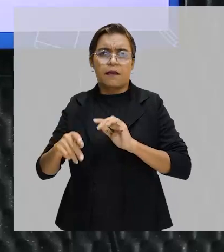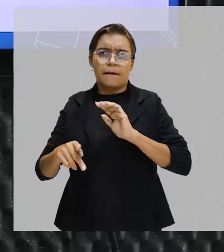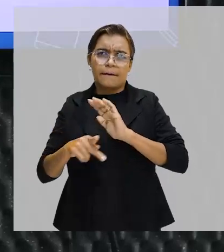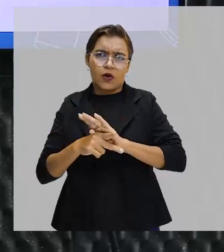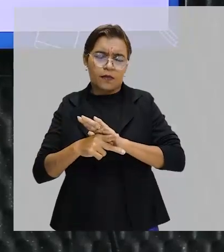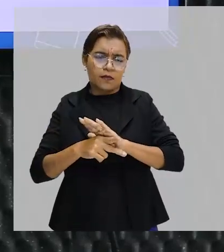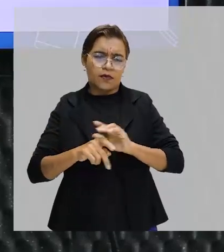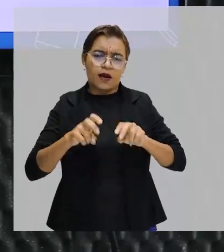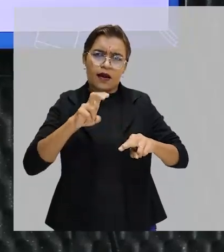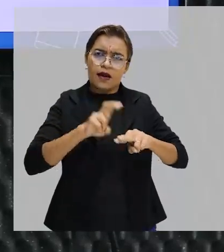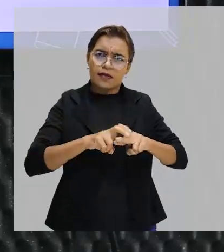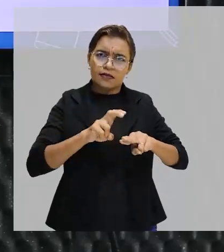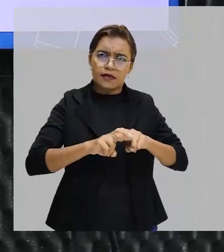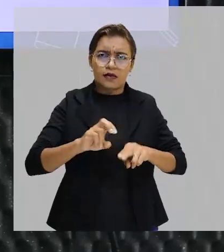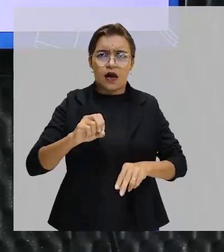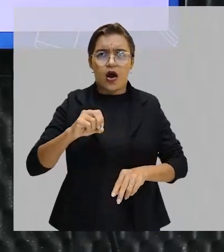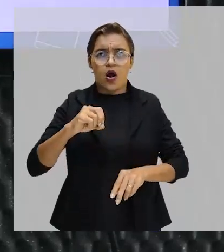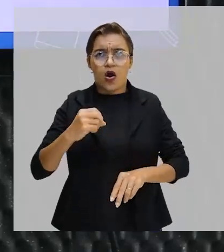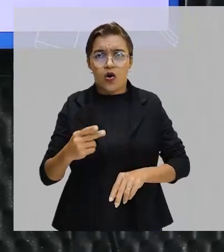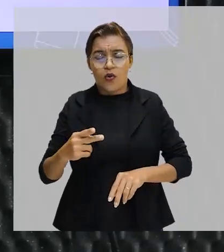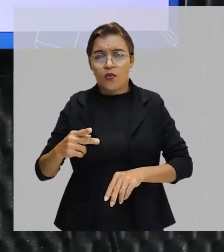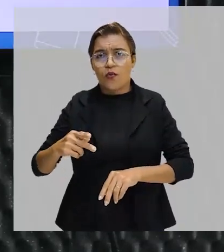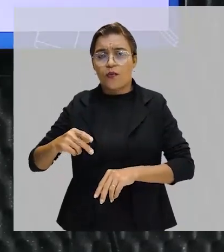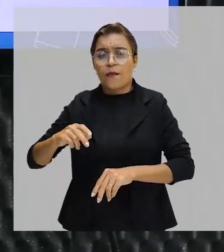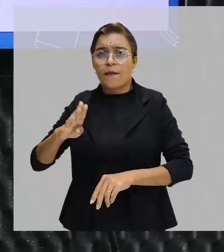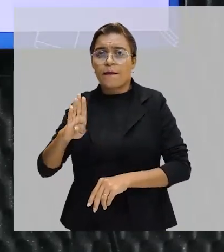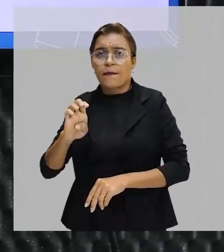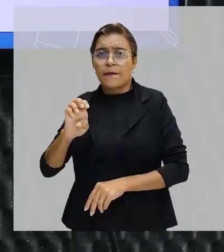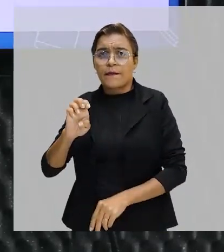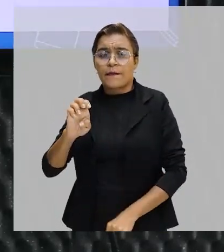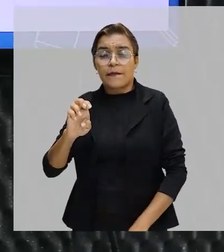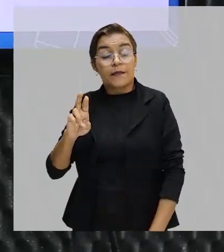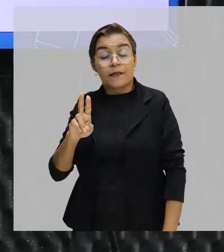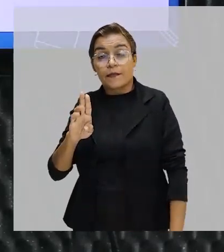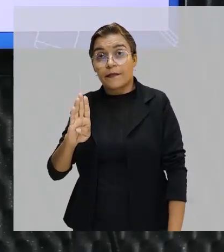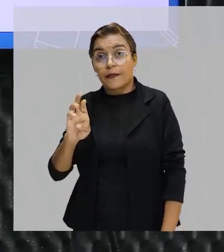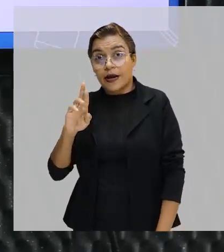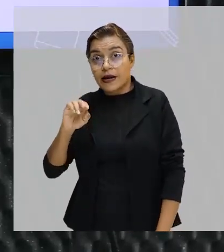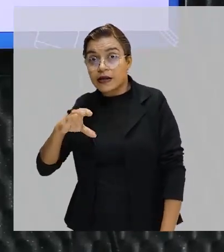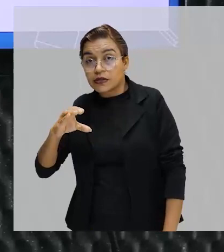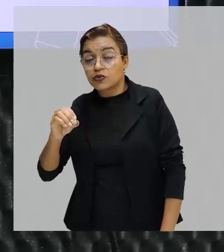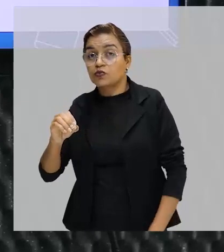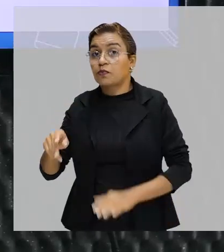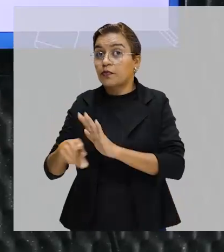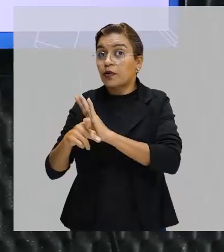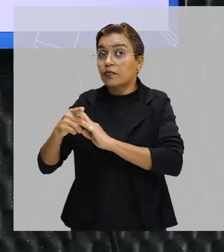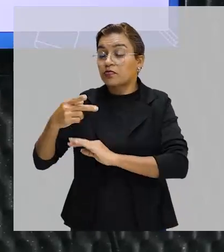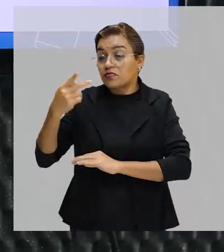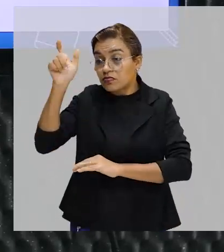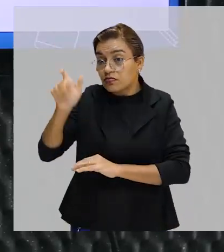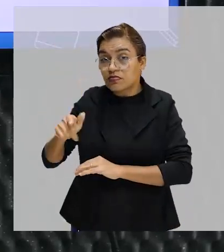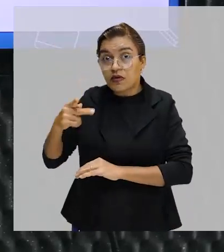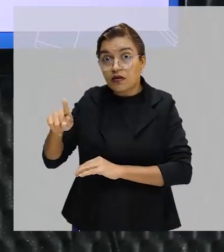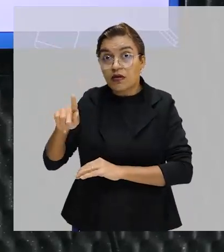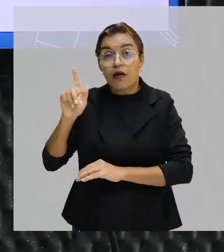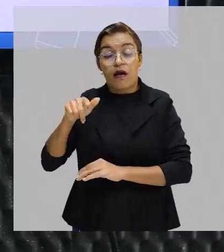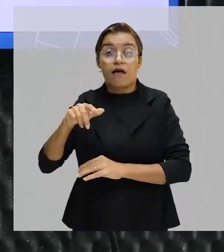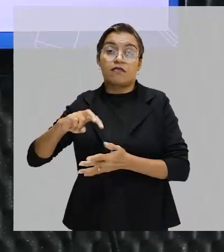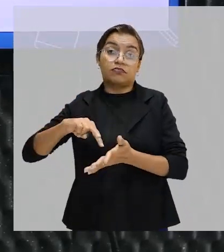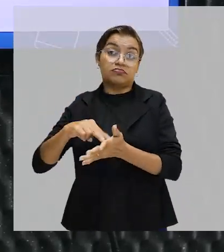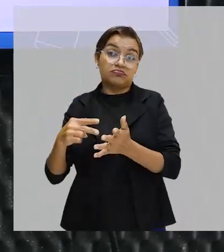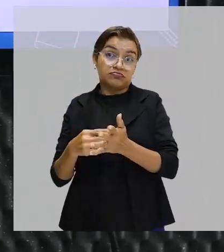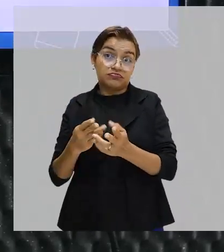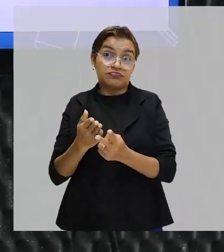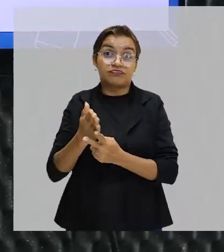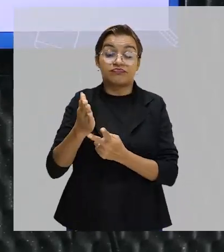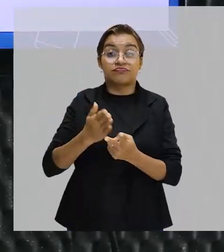o local onde as palavras foram colocadas, né? Então, trata-se aí de uma ambiguidade